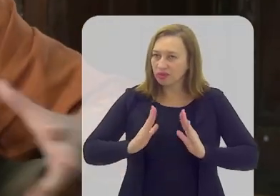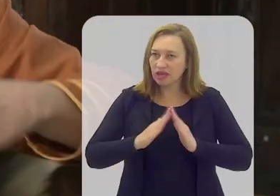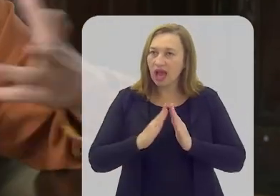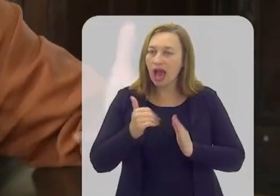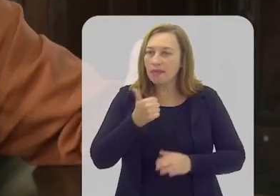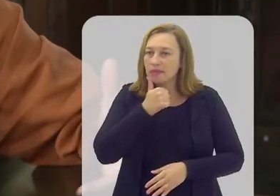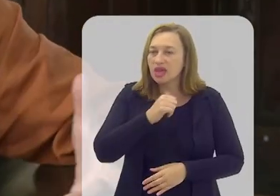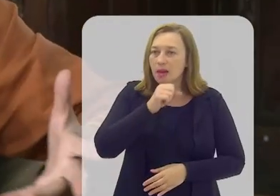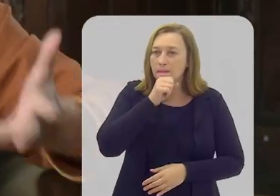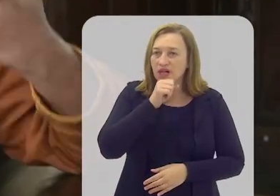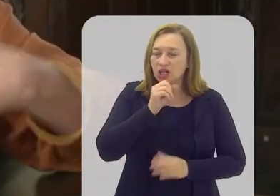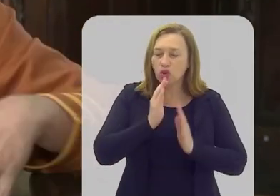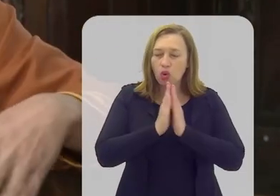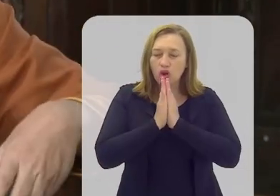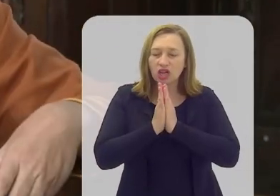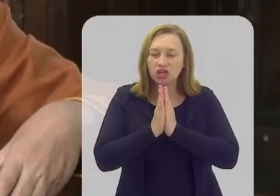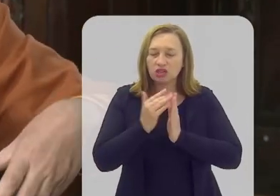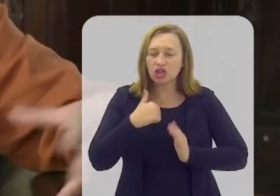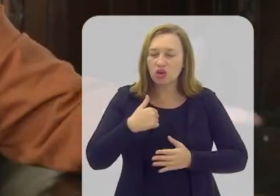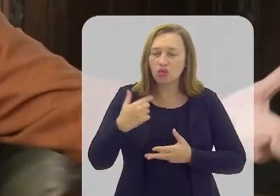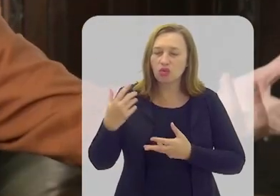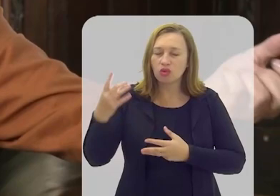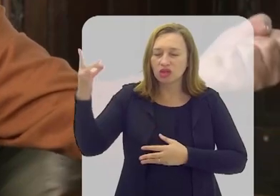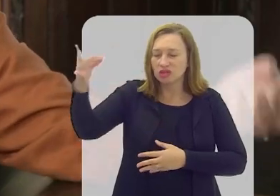anos, estava eu e meu irmão, e eu recebi